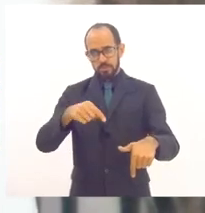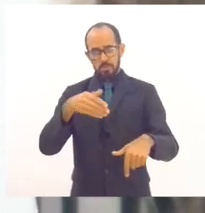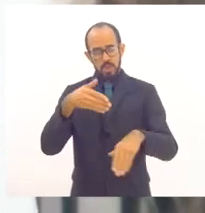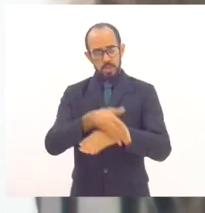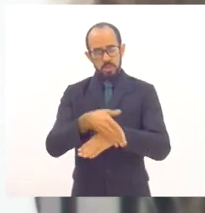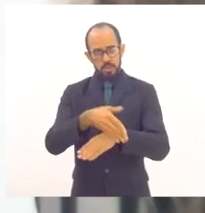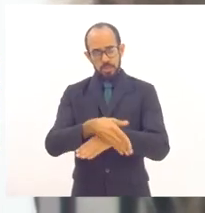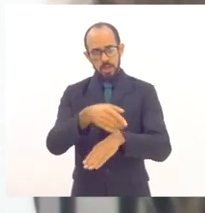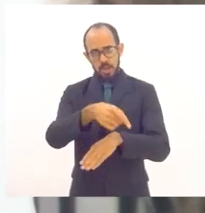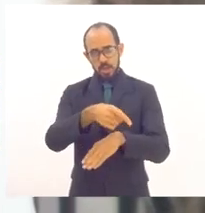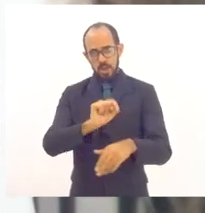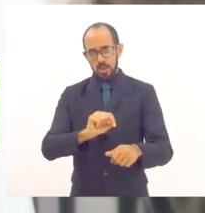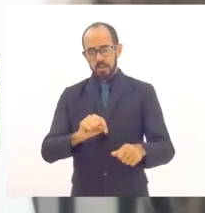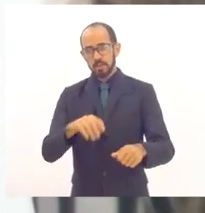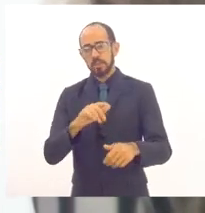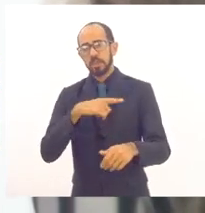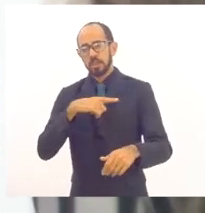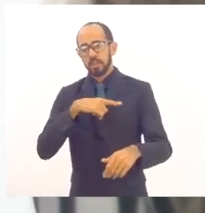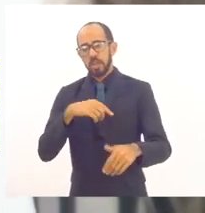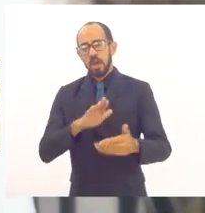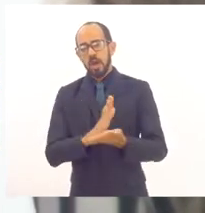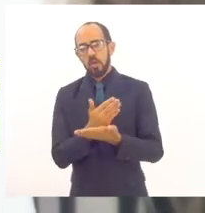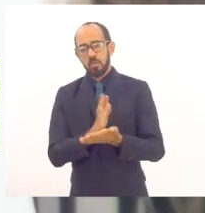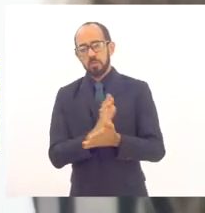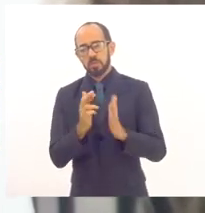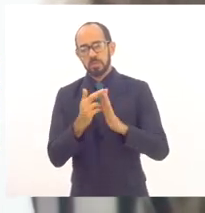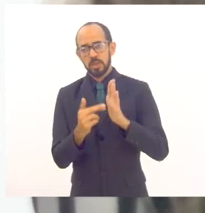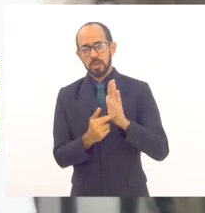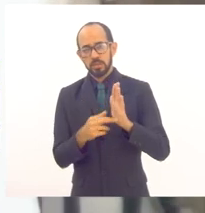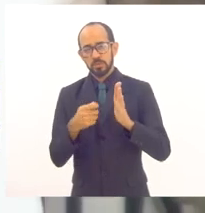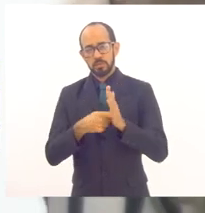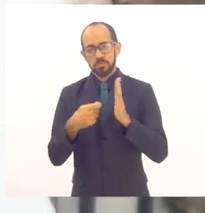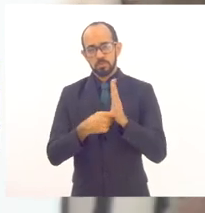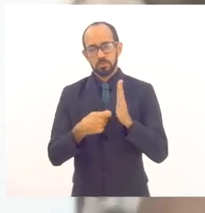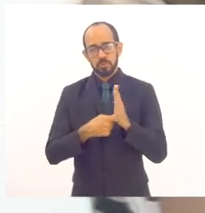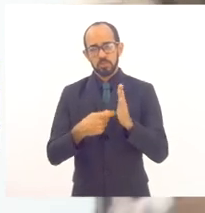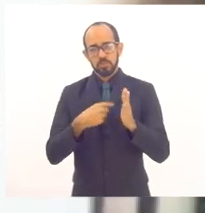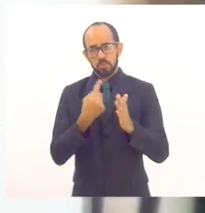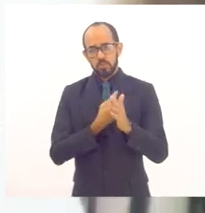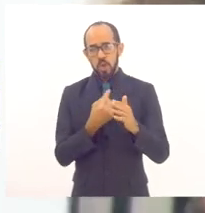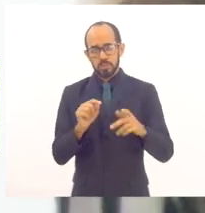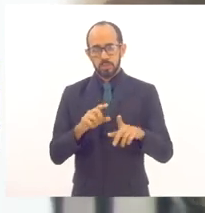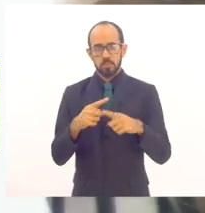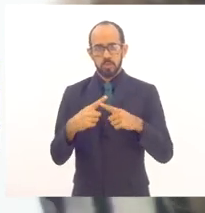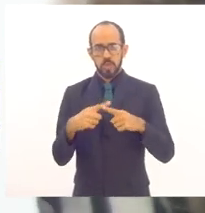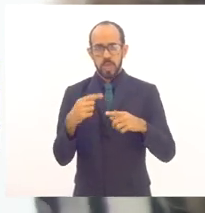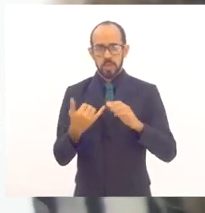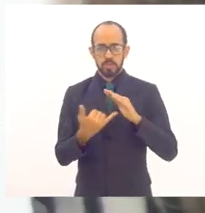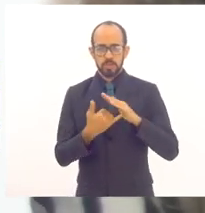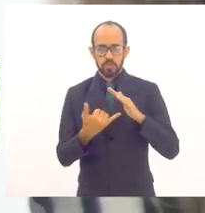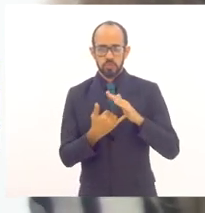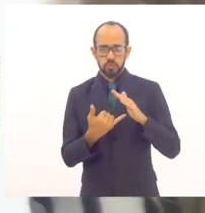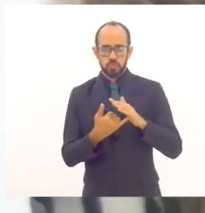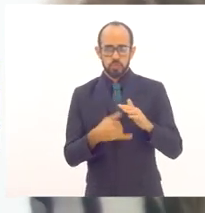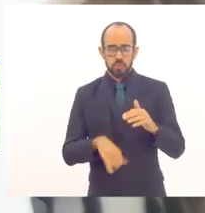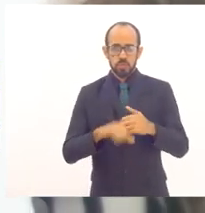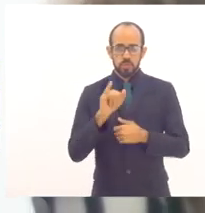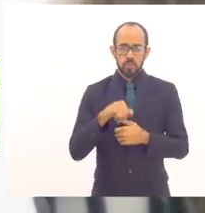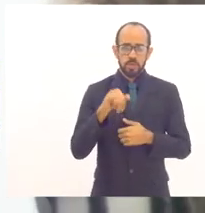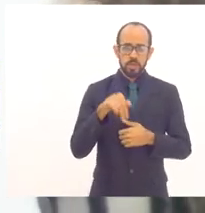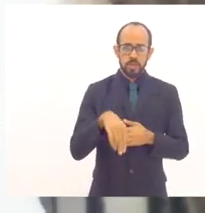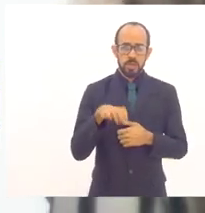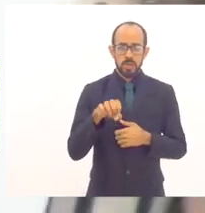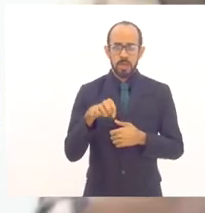dessa revalidação, algumas reivindicações, porque a gente entende, né, que as instituições, e está aqui o Leão, que é do INEPAC, né,